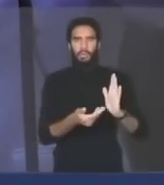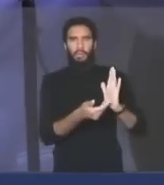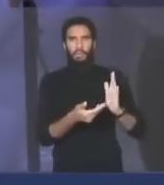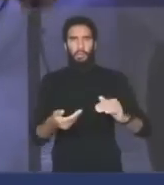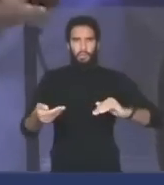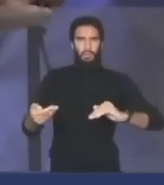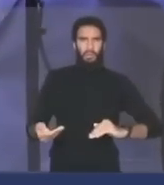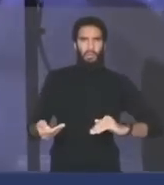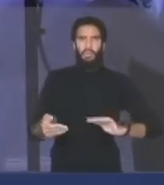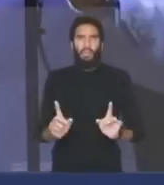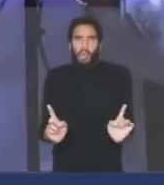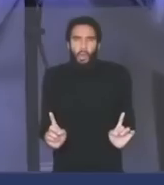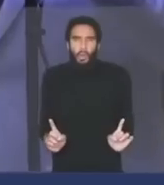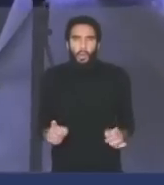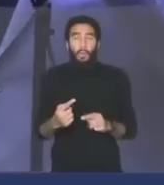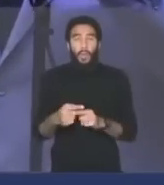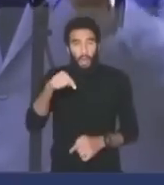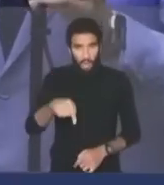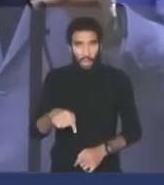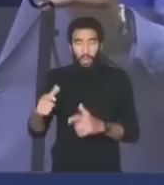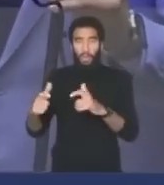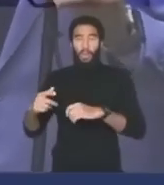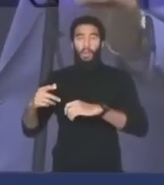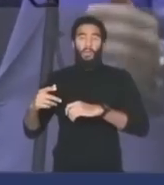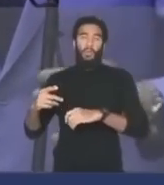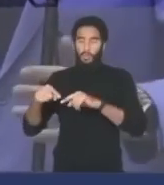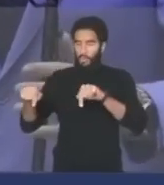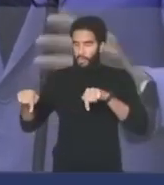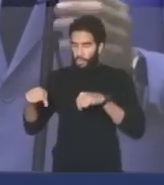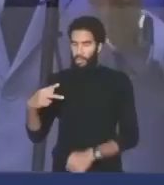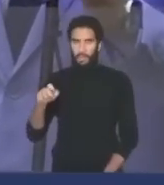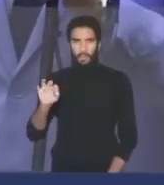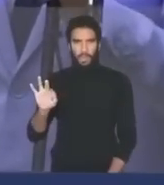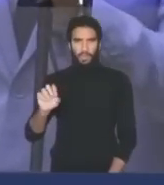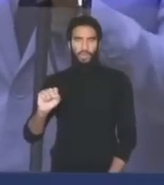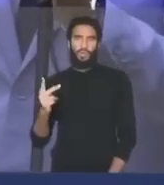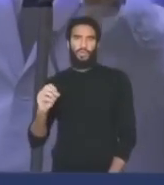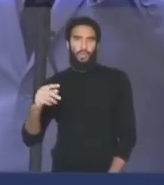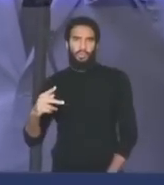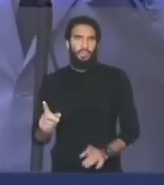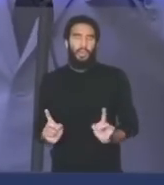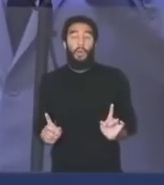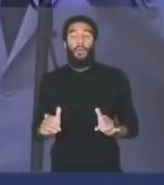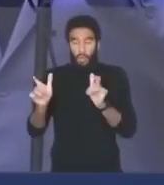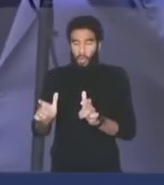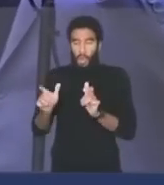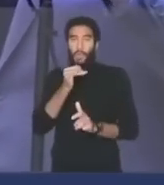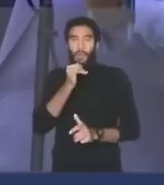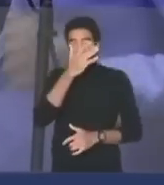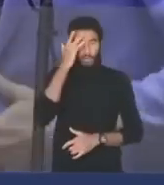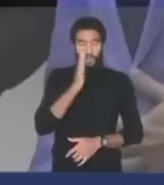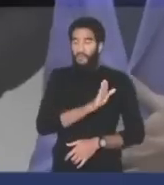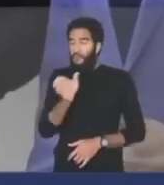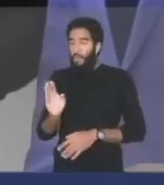Nacional, porque aqui não é um pet shop. Nós estamos falando de inserir um cartaz num pet shop onde vão pessoas para poder cuidar dos